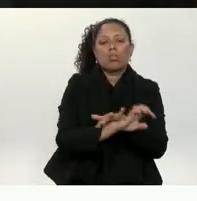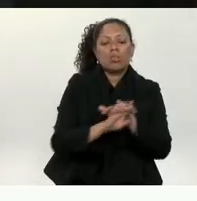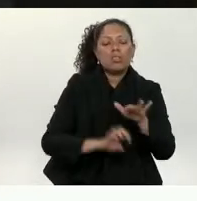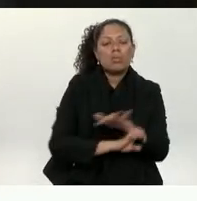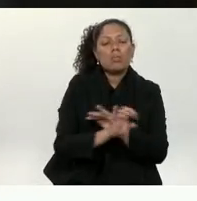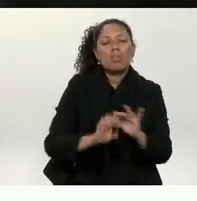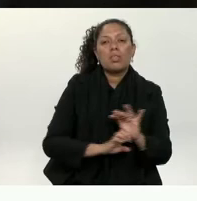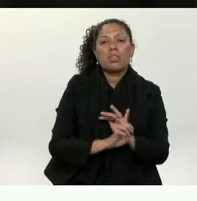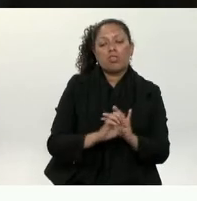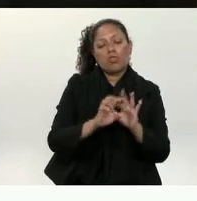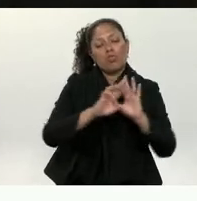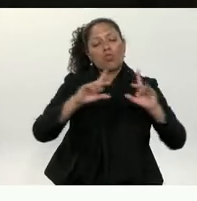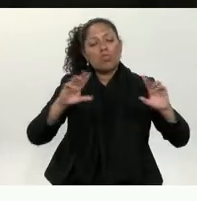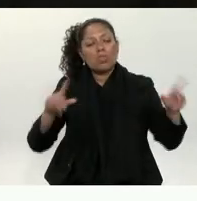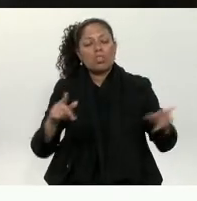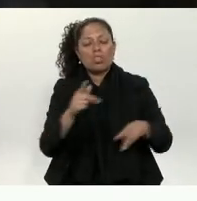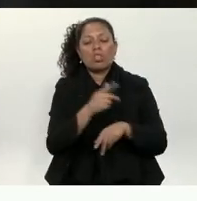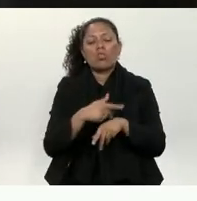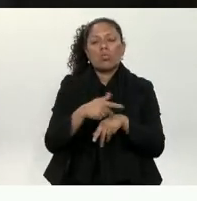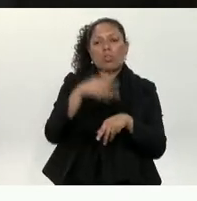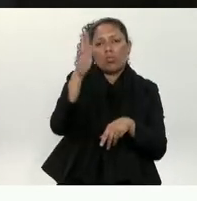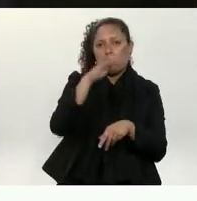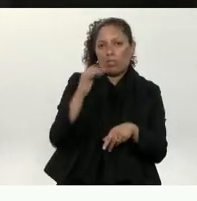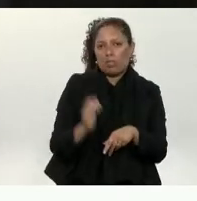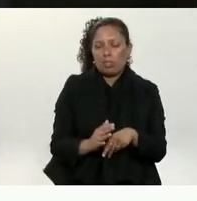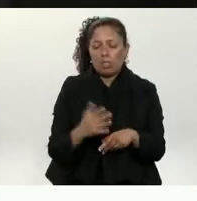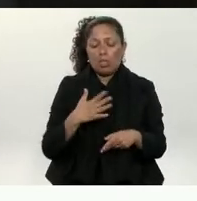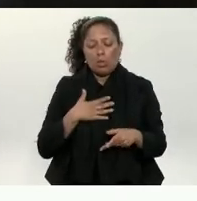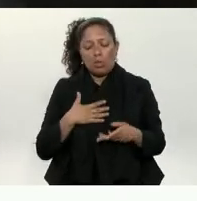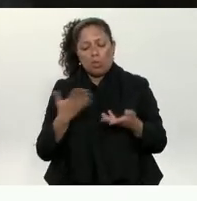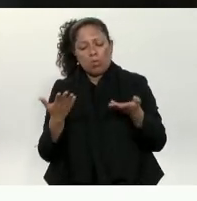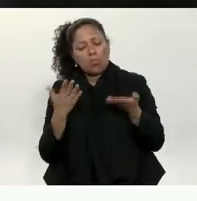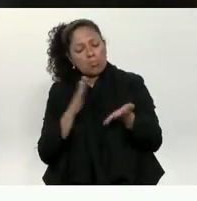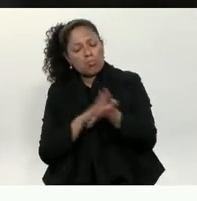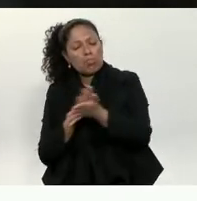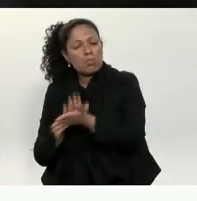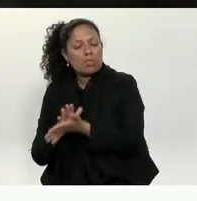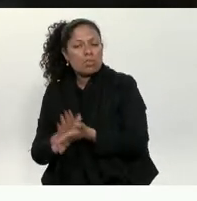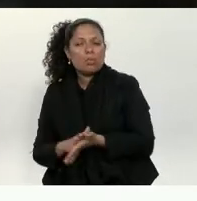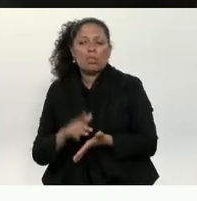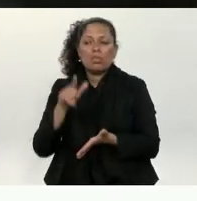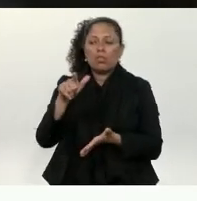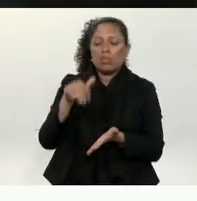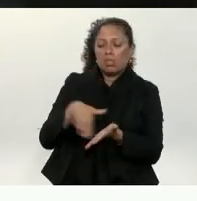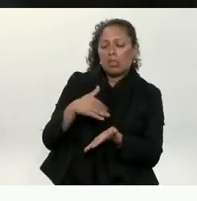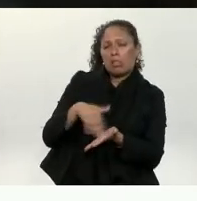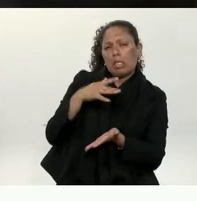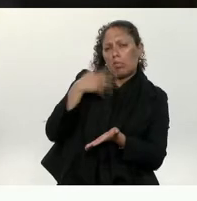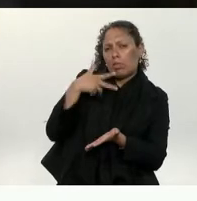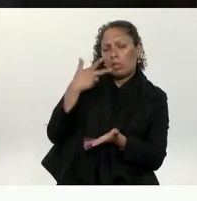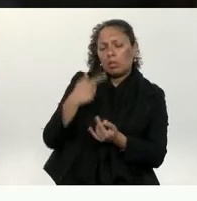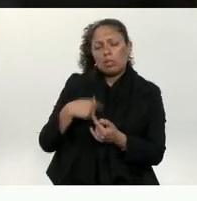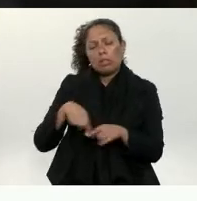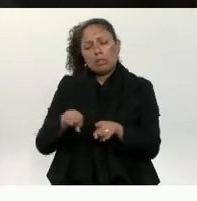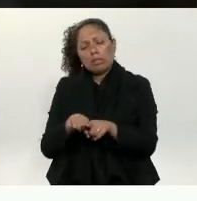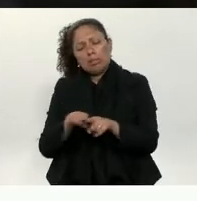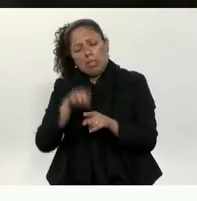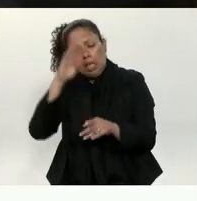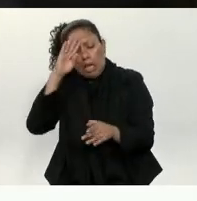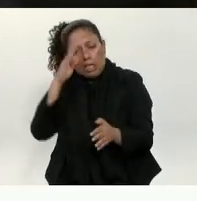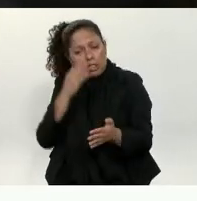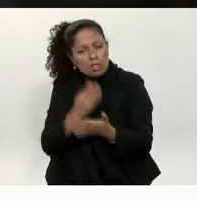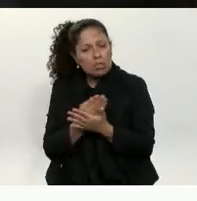tudo isso que a gente vê. Então, eu quero só parabenizar pela explanação e tenho certeza,